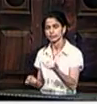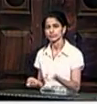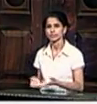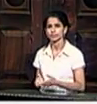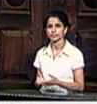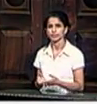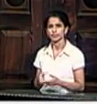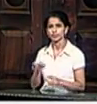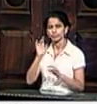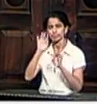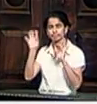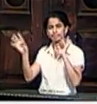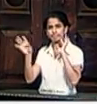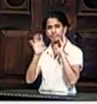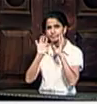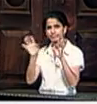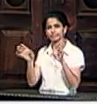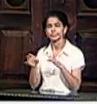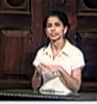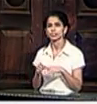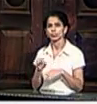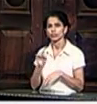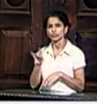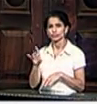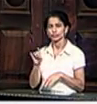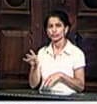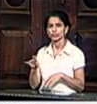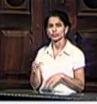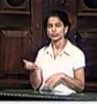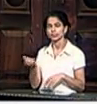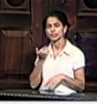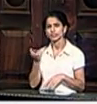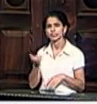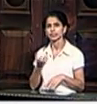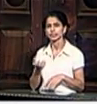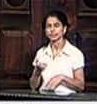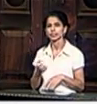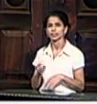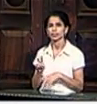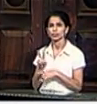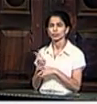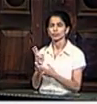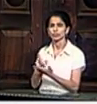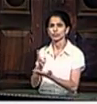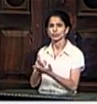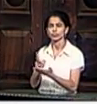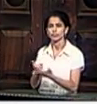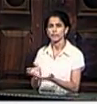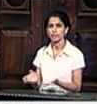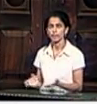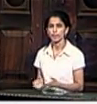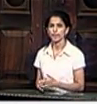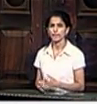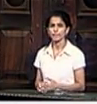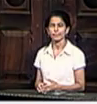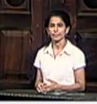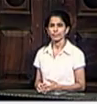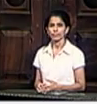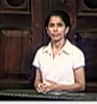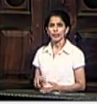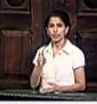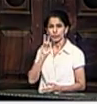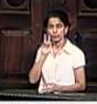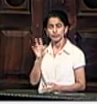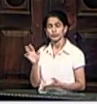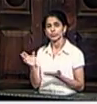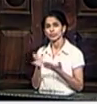não pensem que apenas está se querendo preservar, que eu vejo sempre, né, um